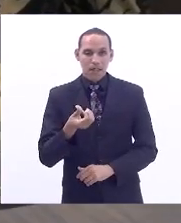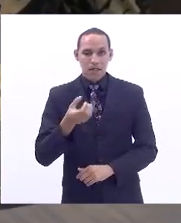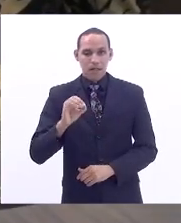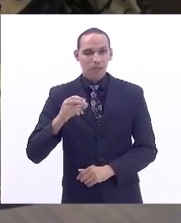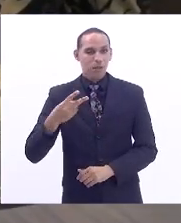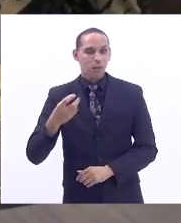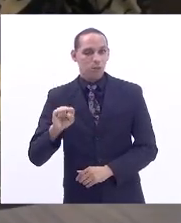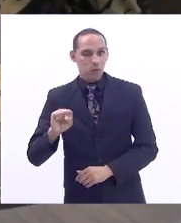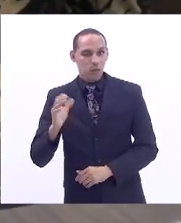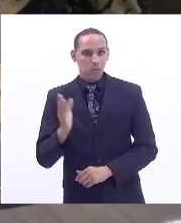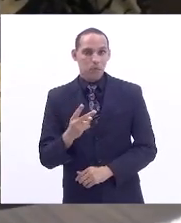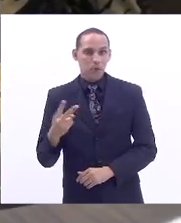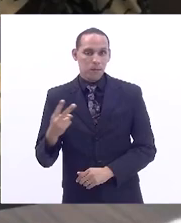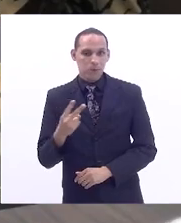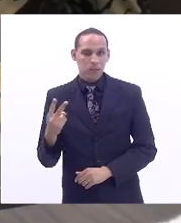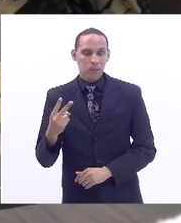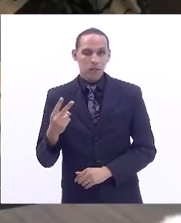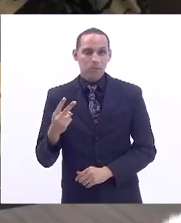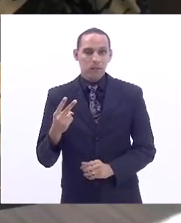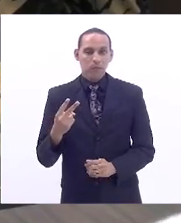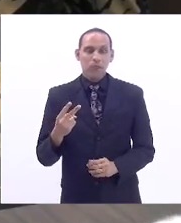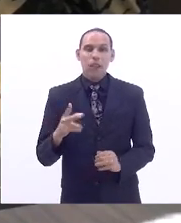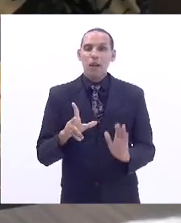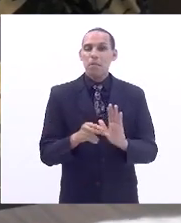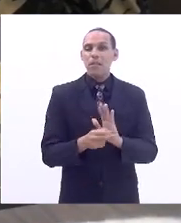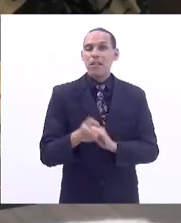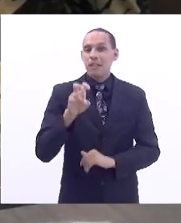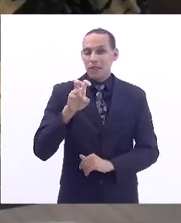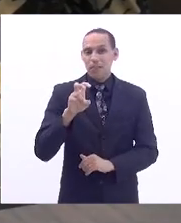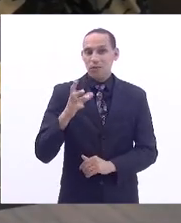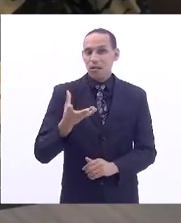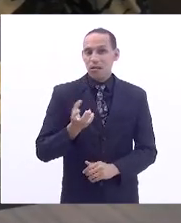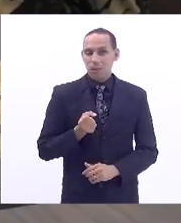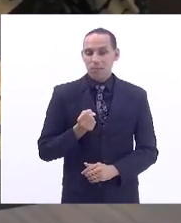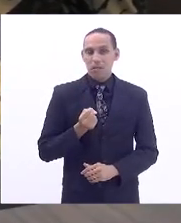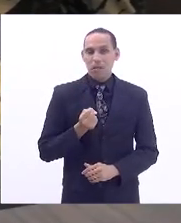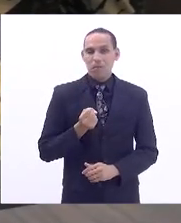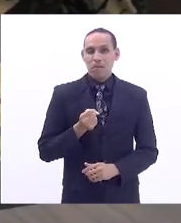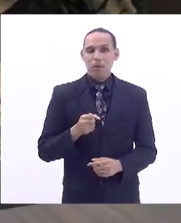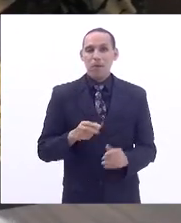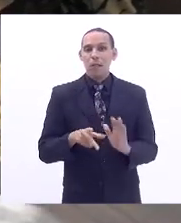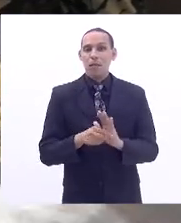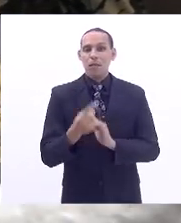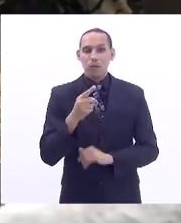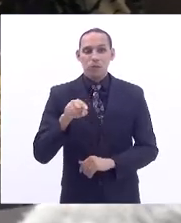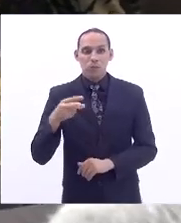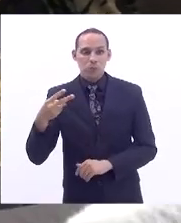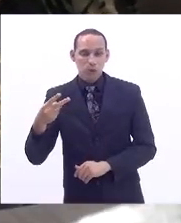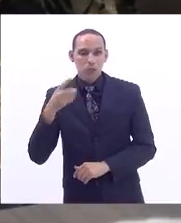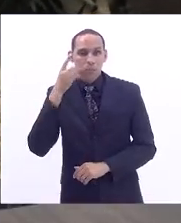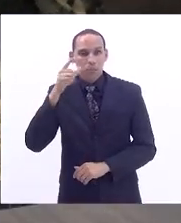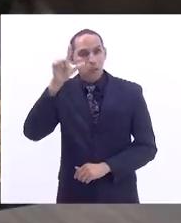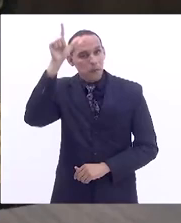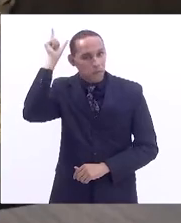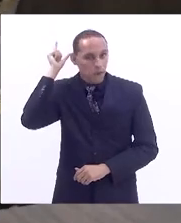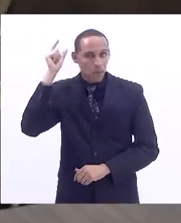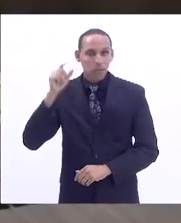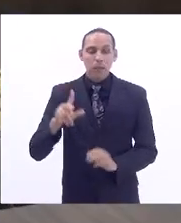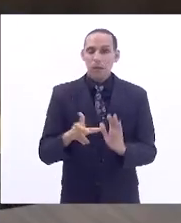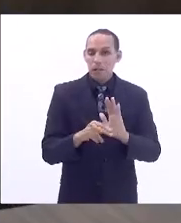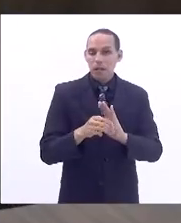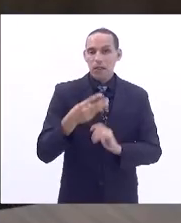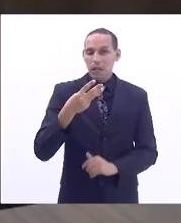6.028 de 22 recebeu os cinco emendas emenda 1 e 2 do deputado Luiz Paulo